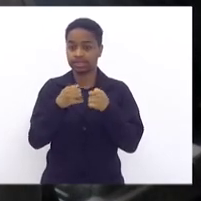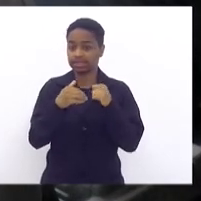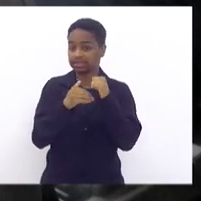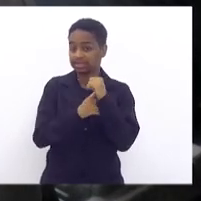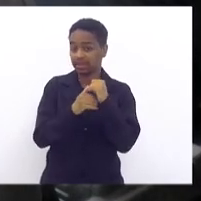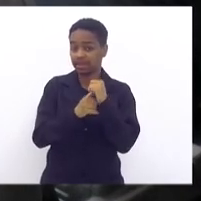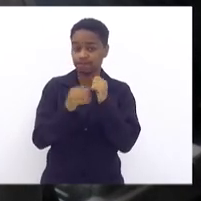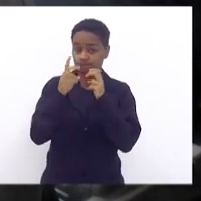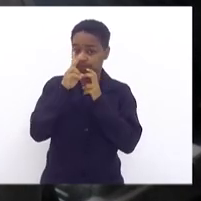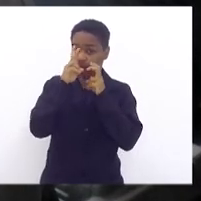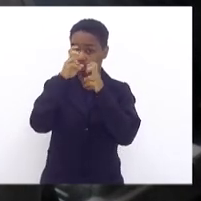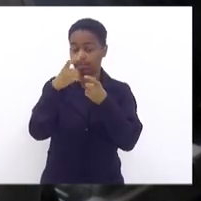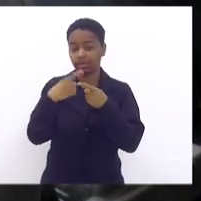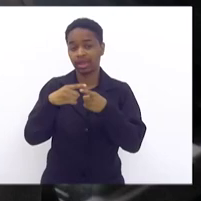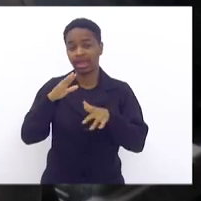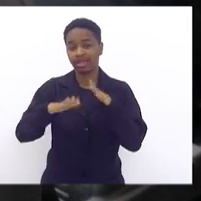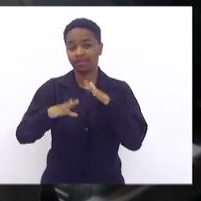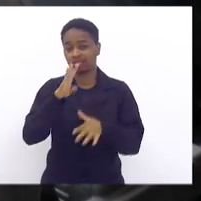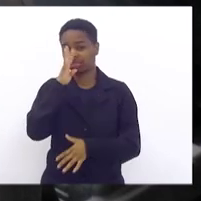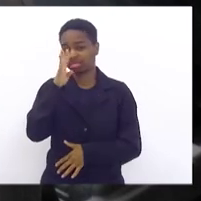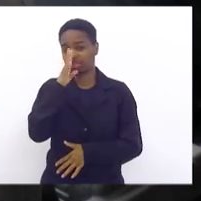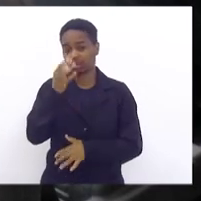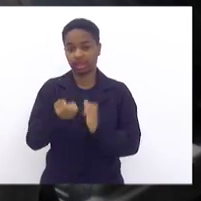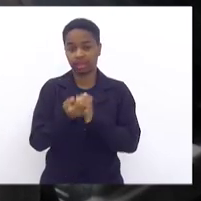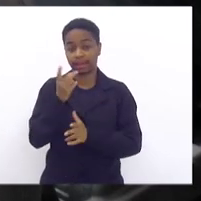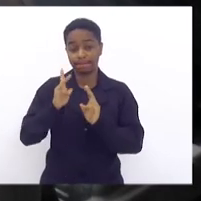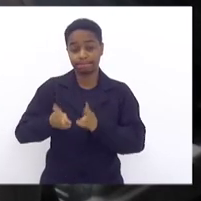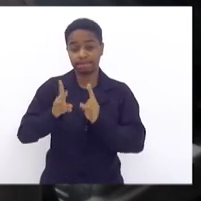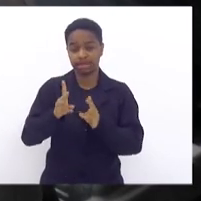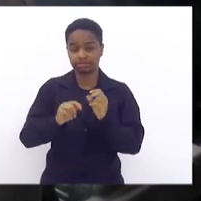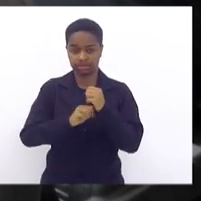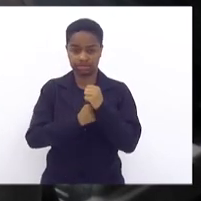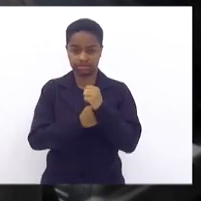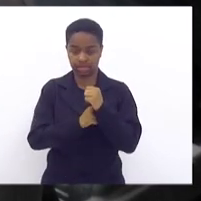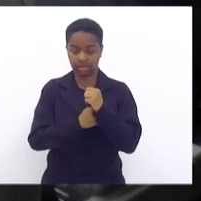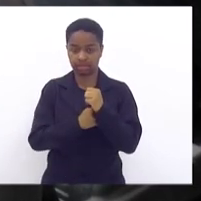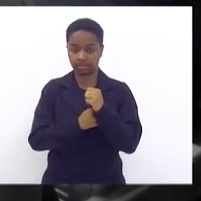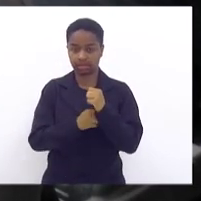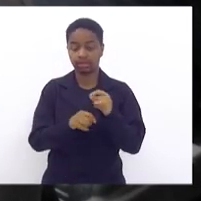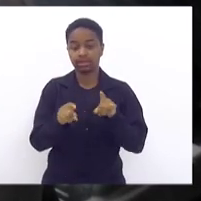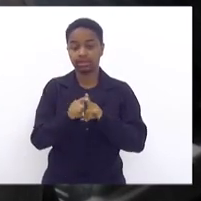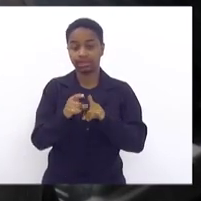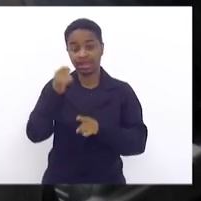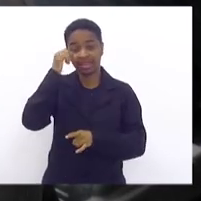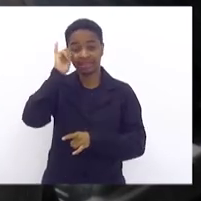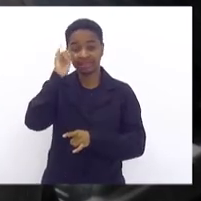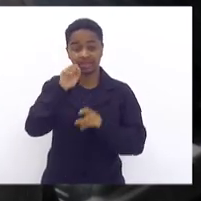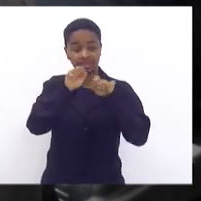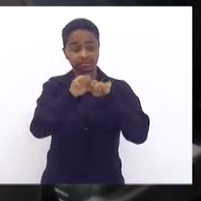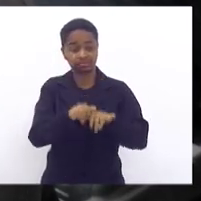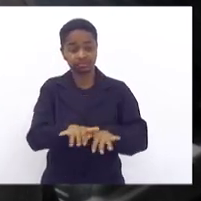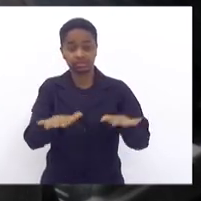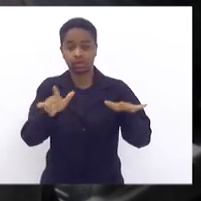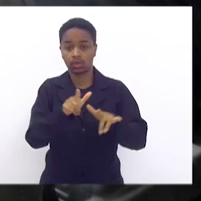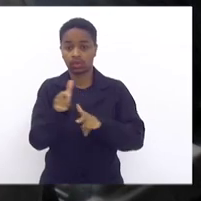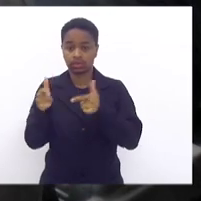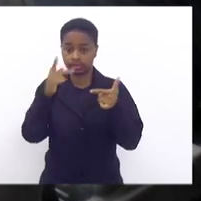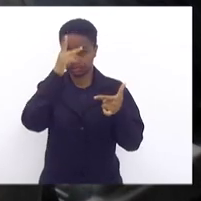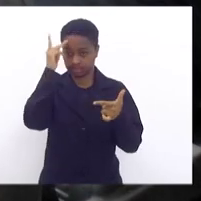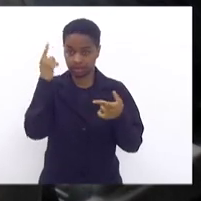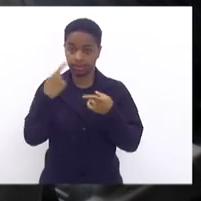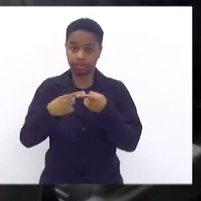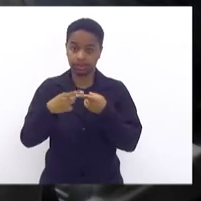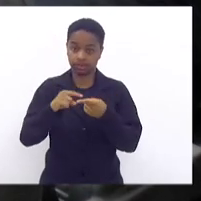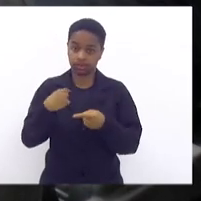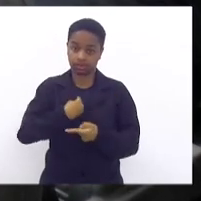né, porque, às vezes, a gente acaba fazendo a mesma senha para tudo. Não compartilhar essa senha com ninguém, já que a gente está aqui